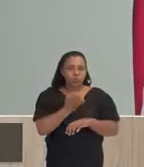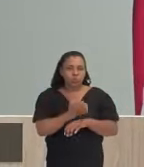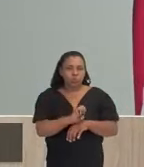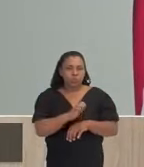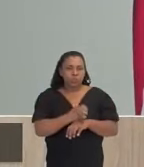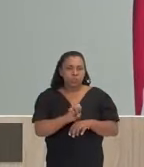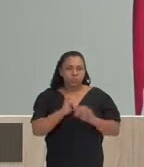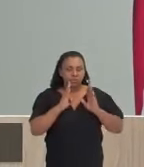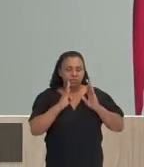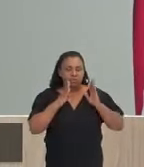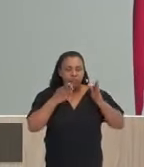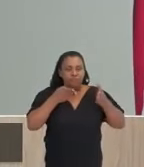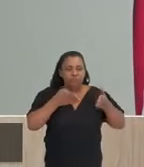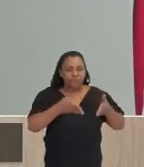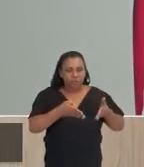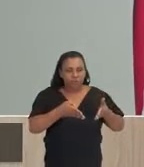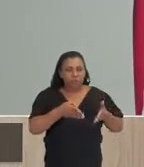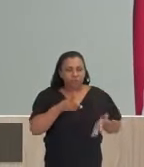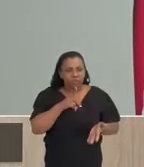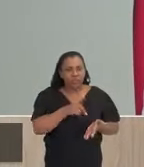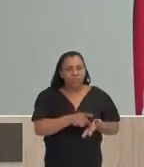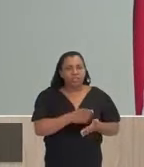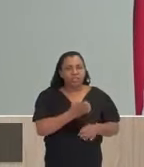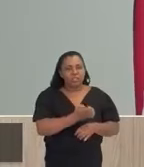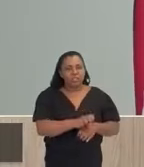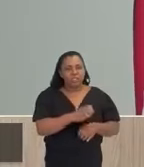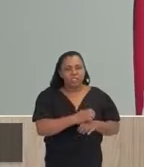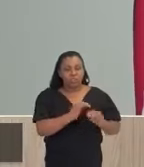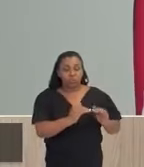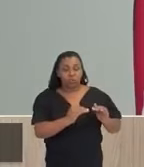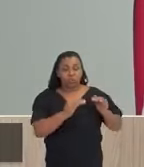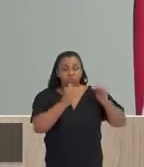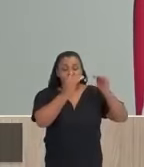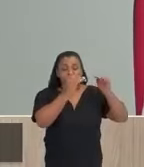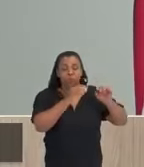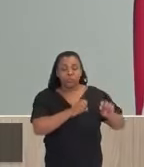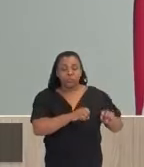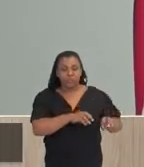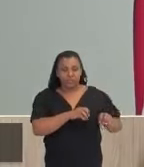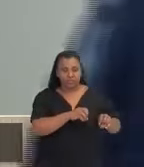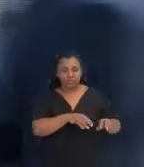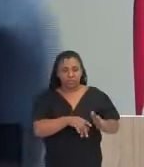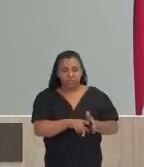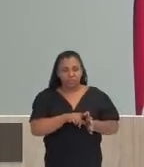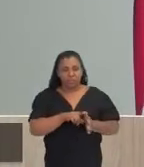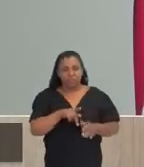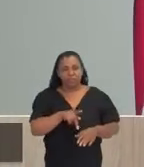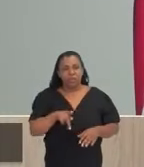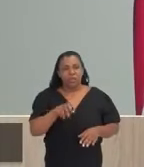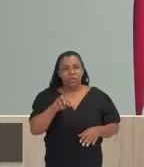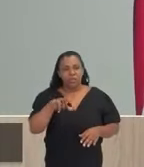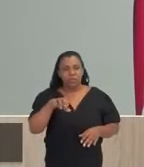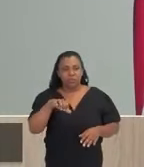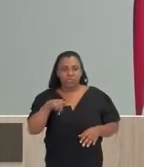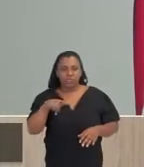um pouco, vai ser o estágio de nível superior, não sei, mas pelo que a professora Carolina disse, eu